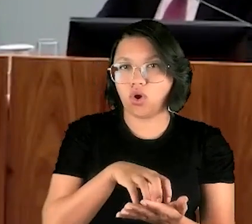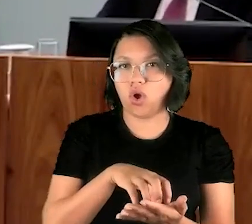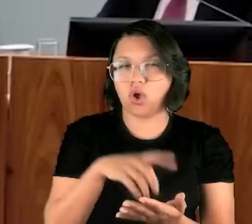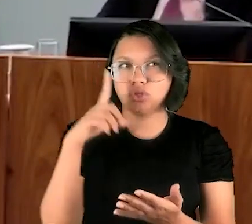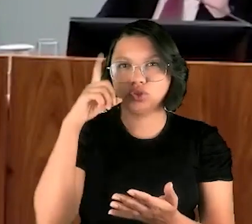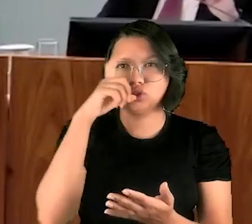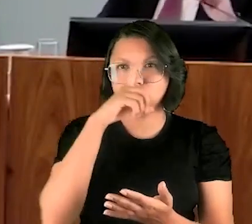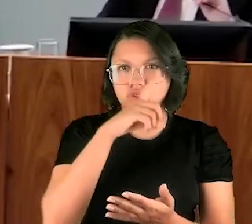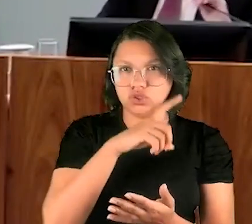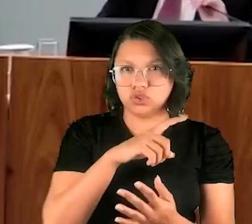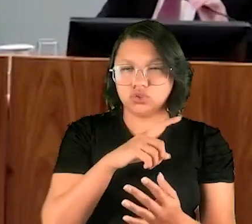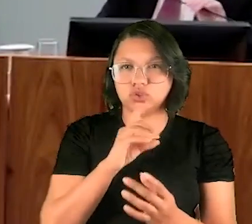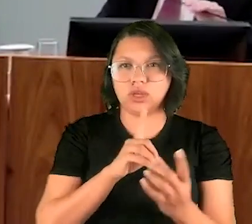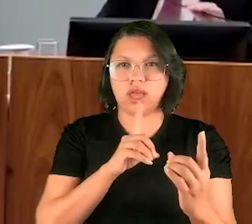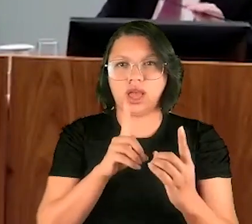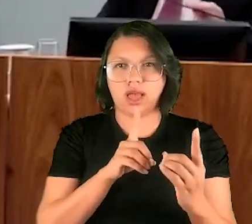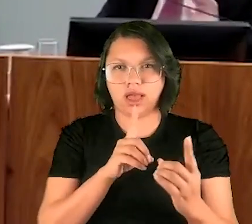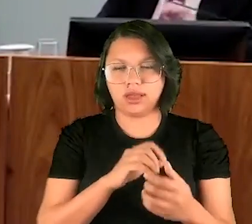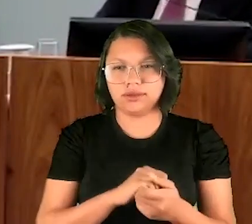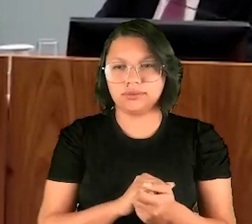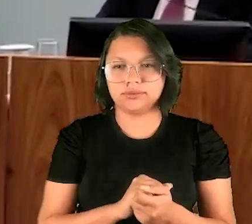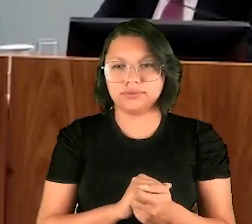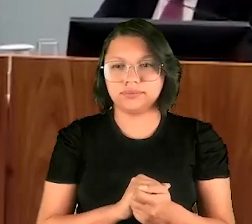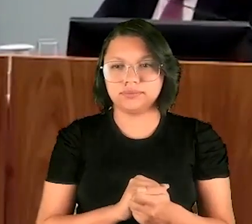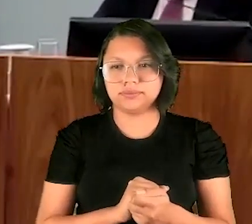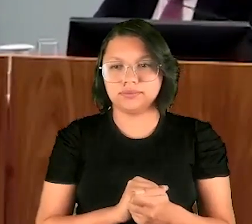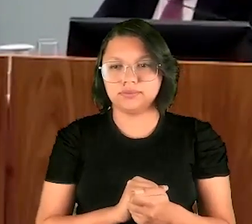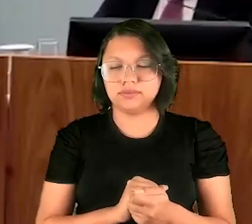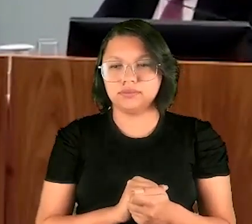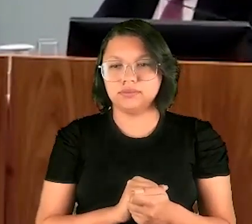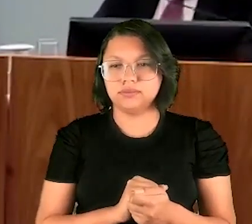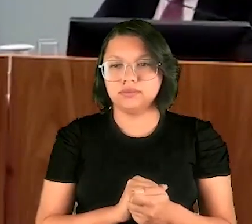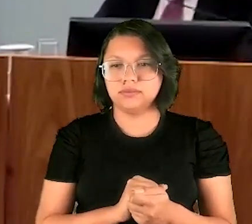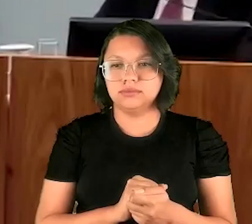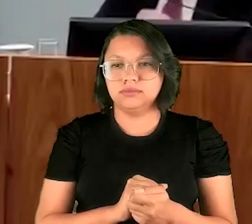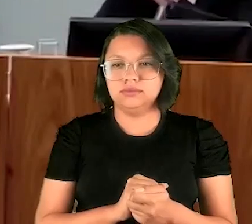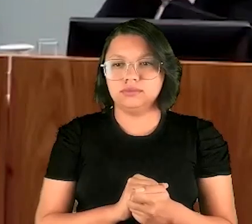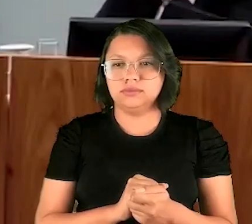alta complexidade. E